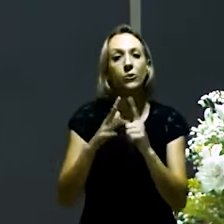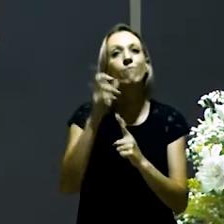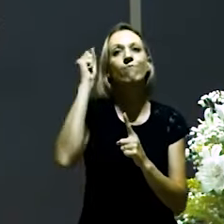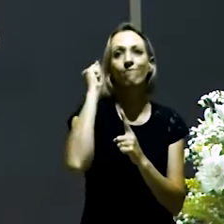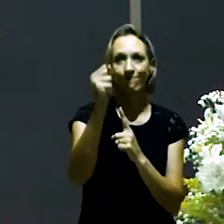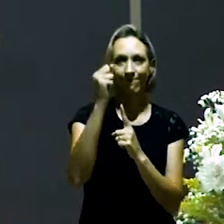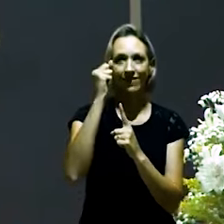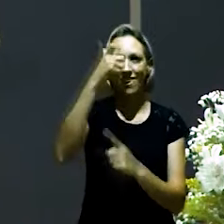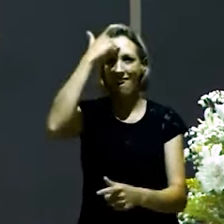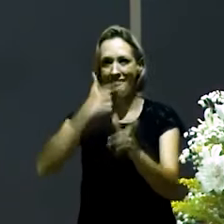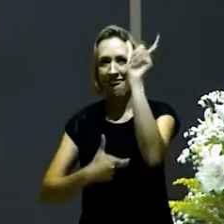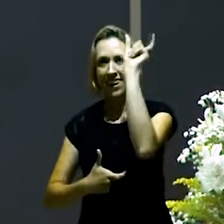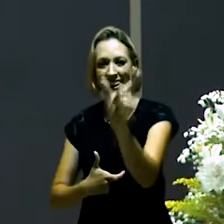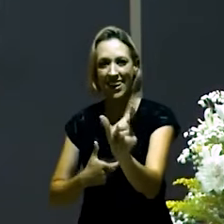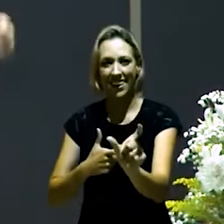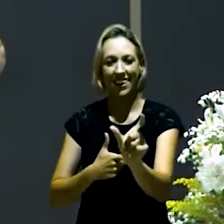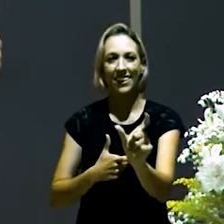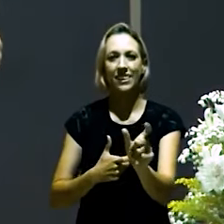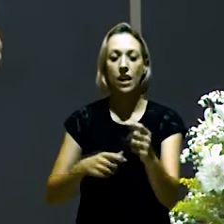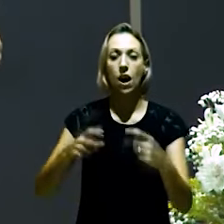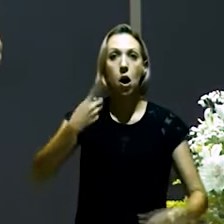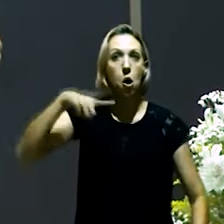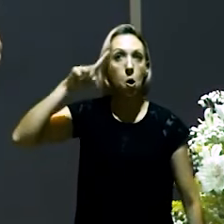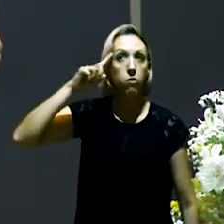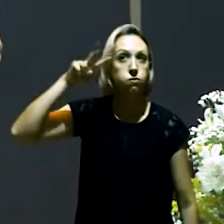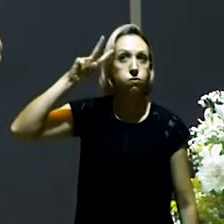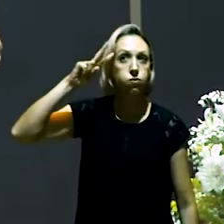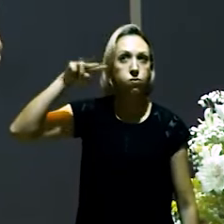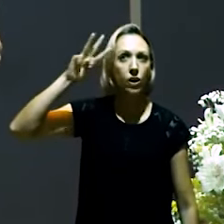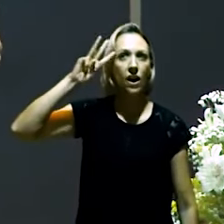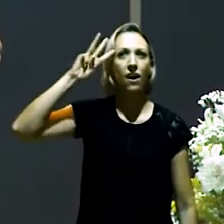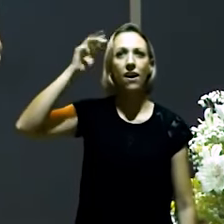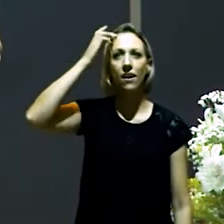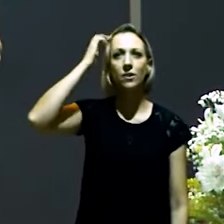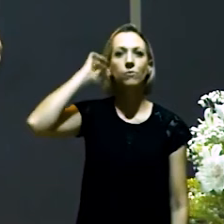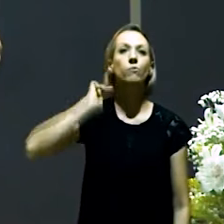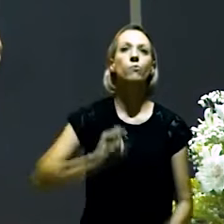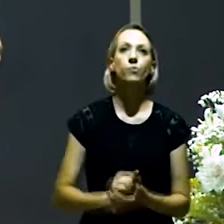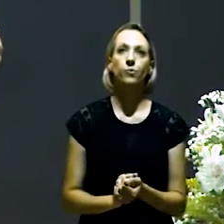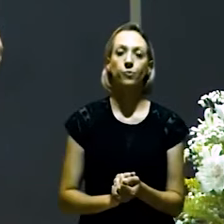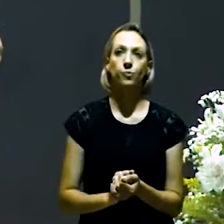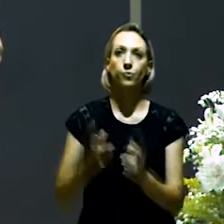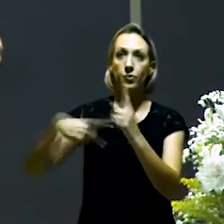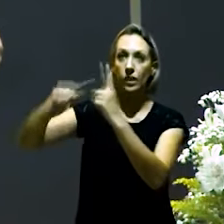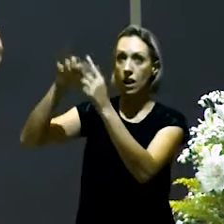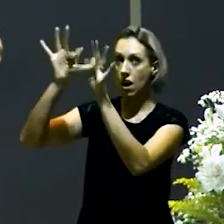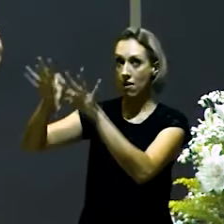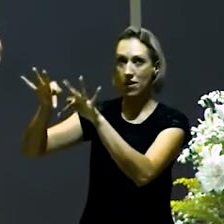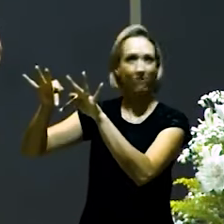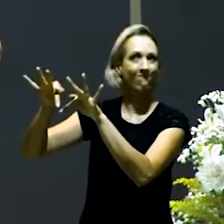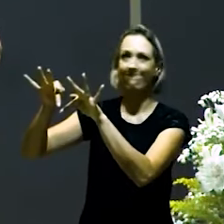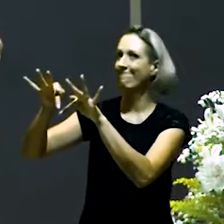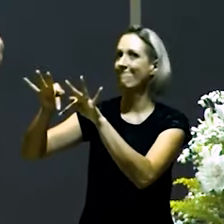morte. Por isso que é o terceiro dia. A história não acabou na cruz. É por isso que é o terceiro dia. E essa é